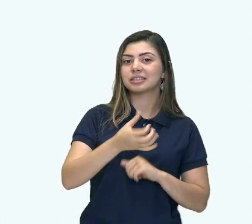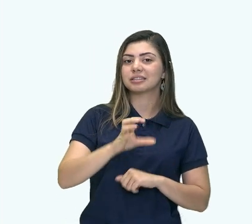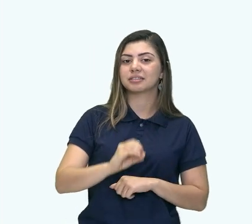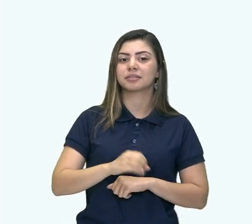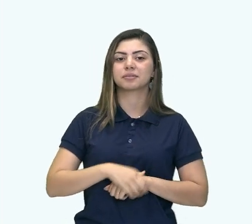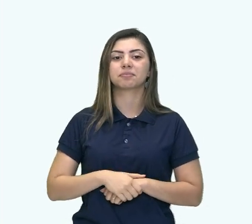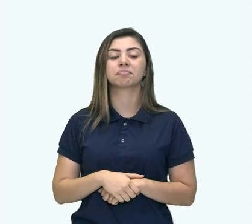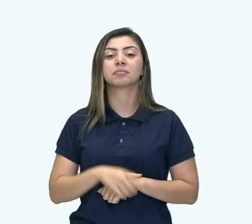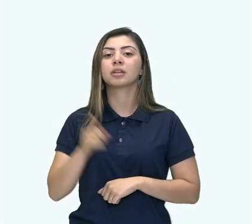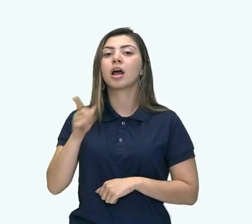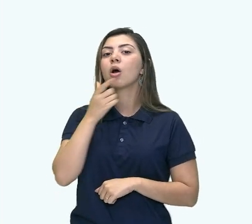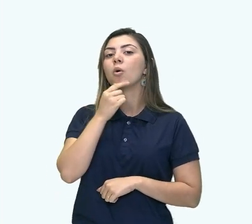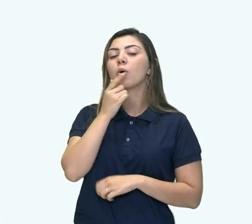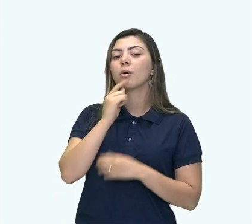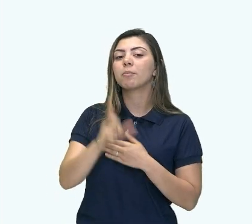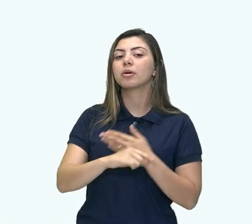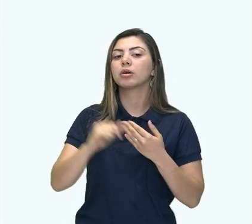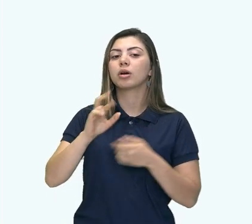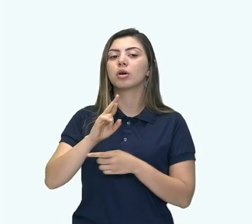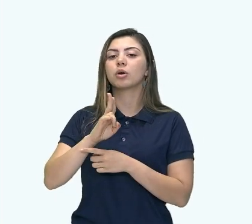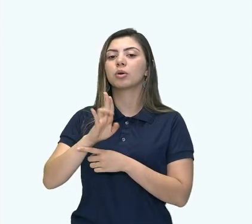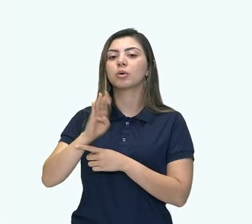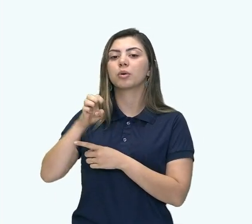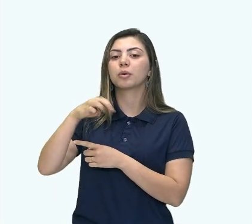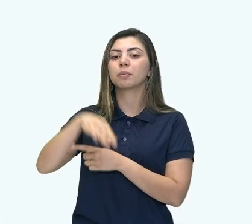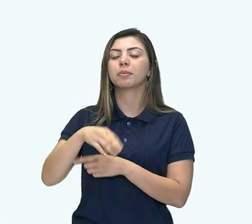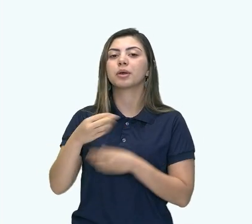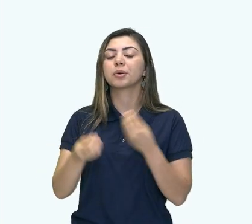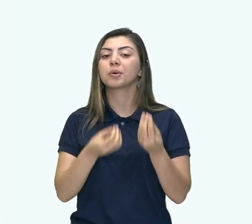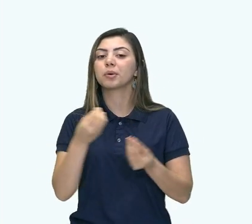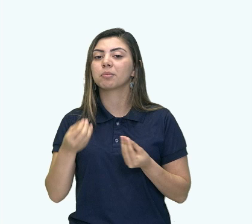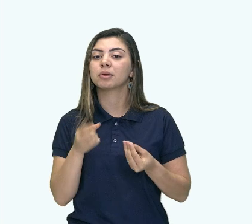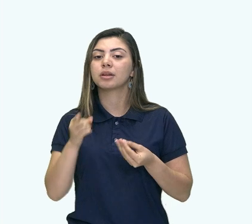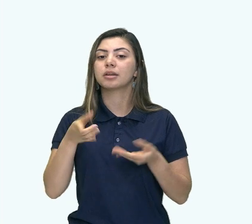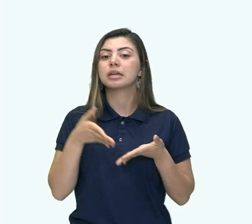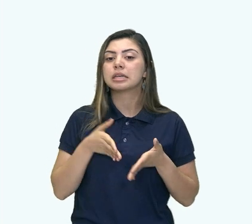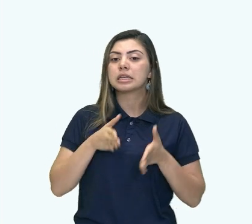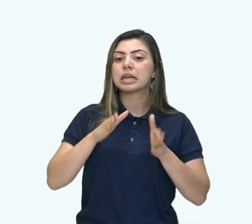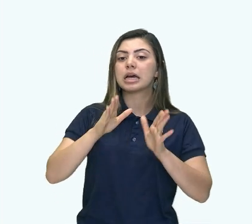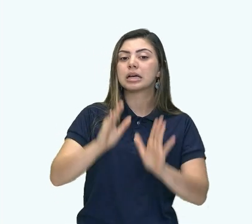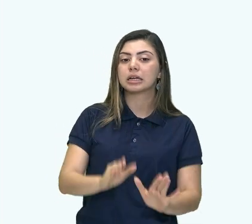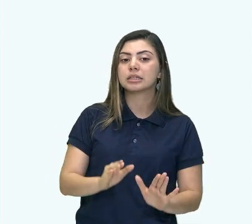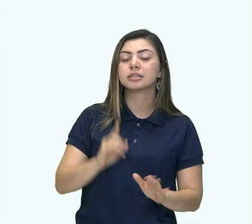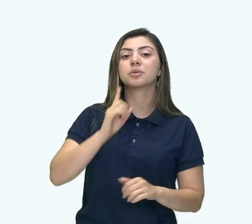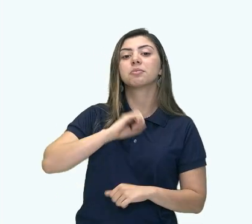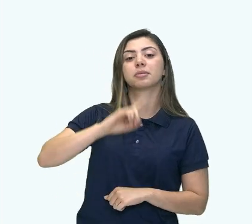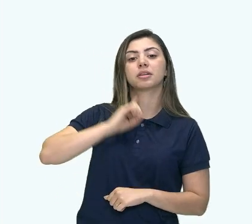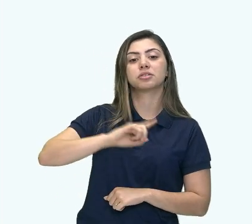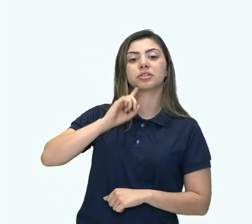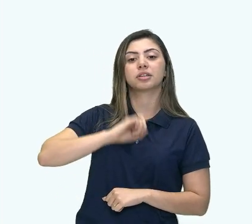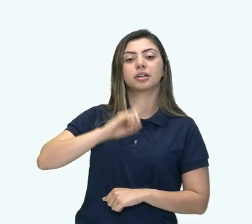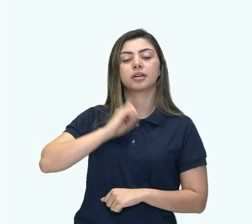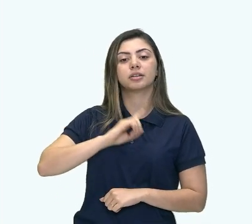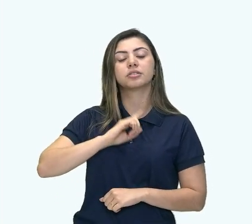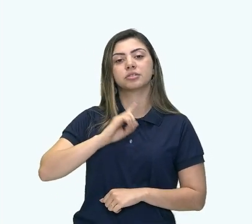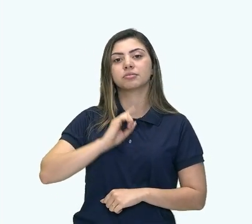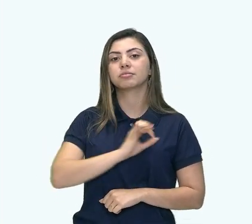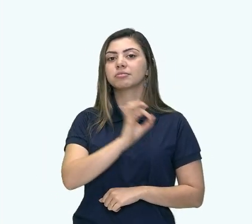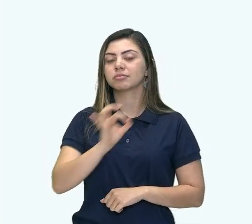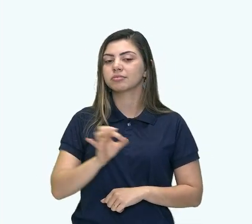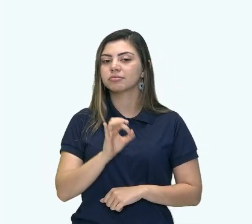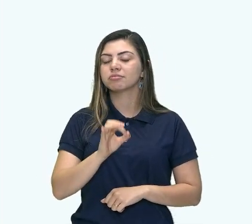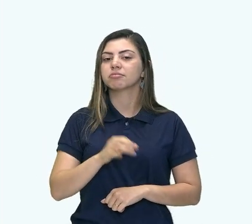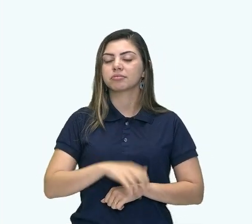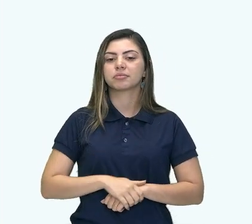do Rubem Fonseca, nascido em 25, falecido em 20, nasceu em Juiz de Fora, lá em Minas Gerais. Acredito que seja